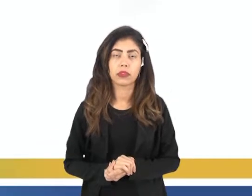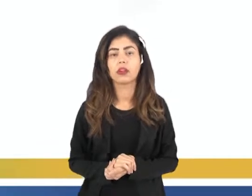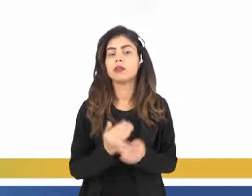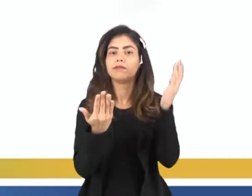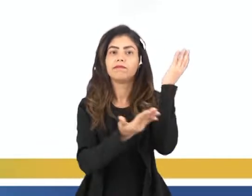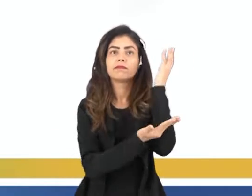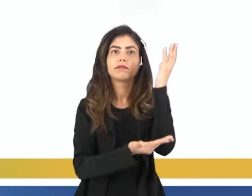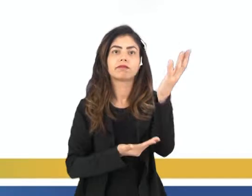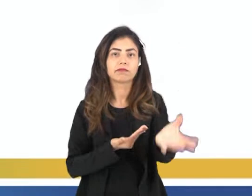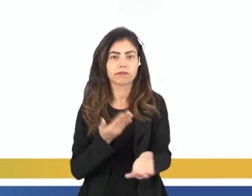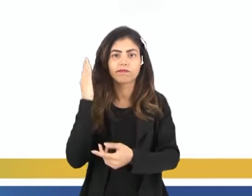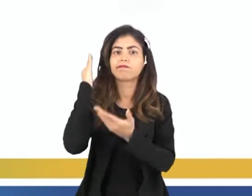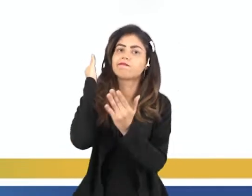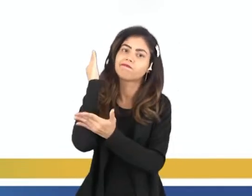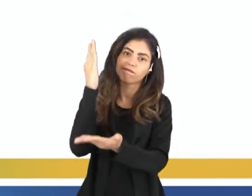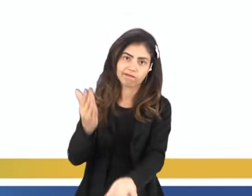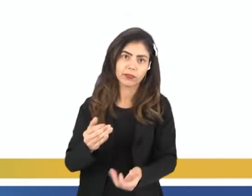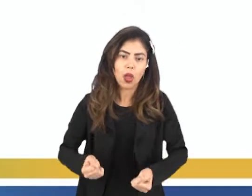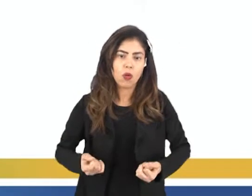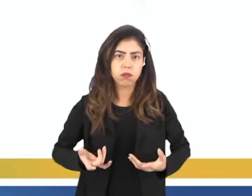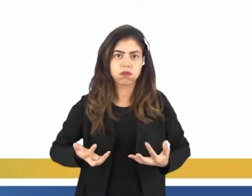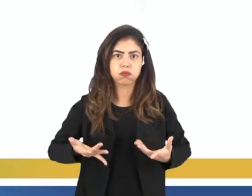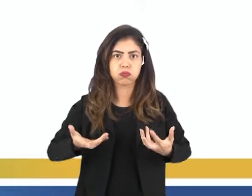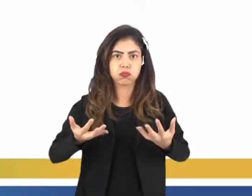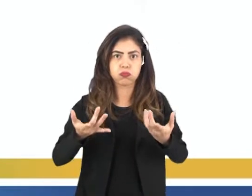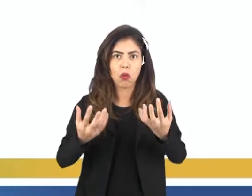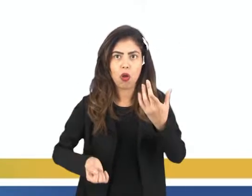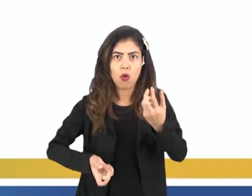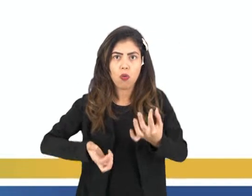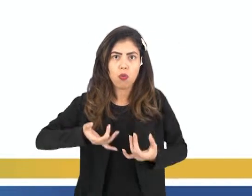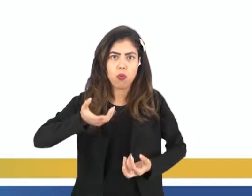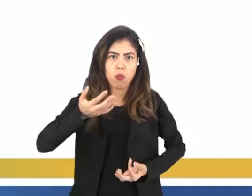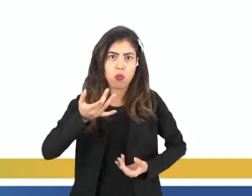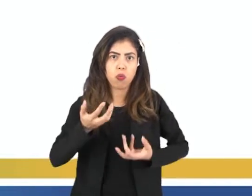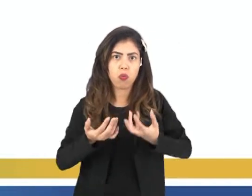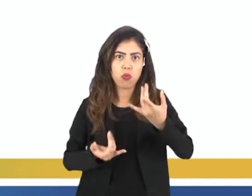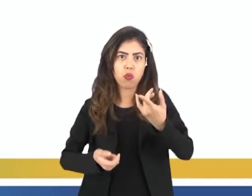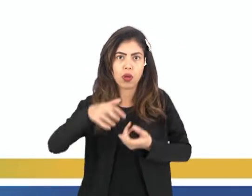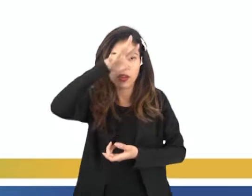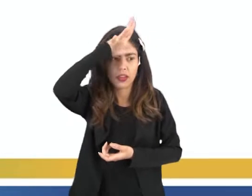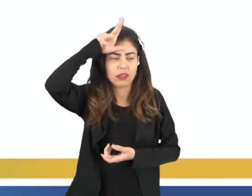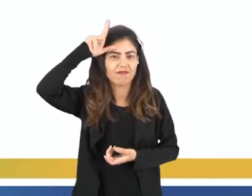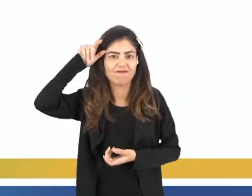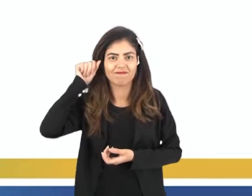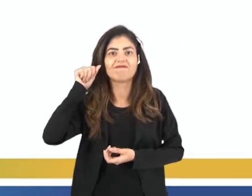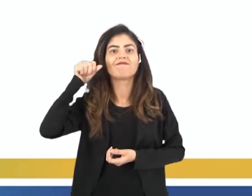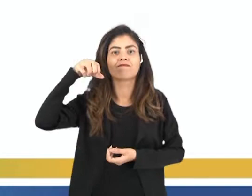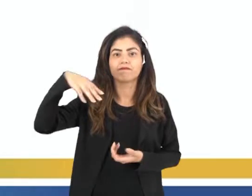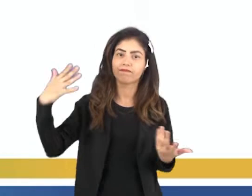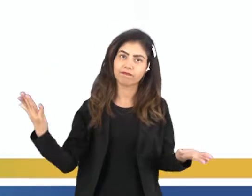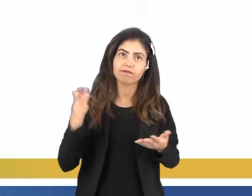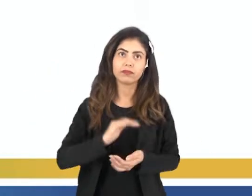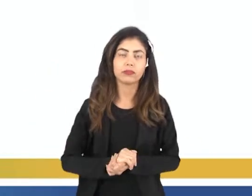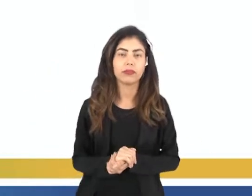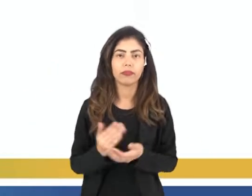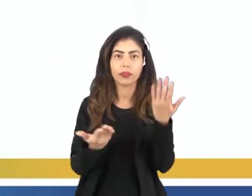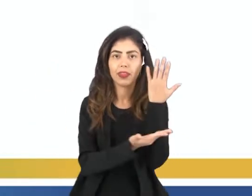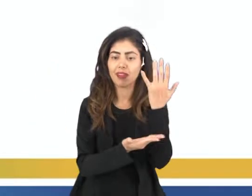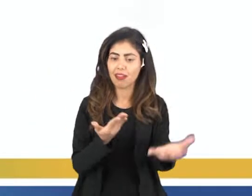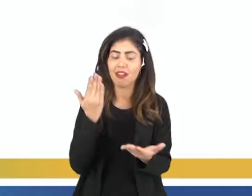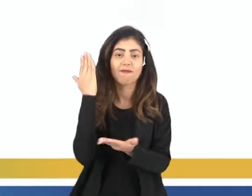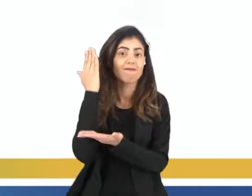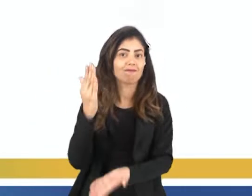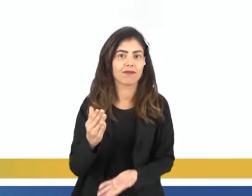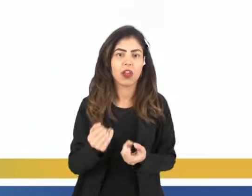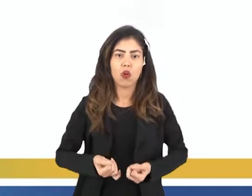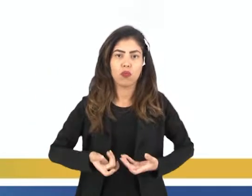o desmatamento e as queimadas no bioma amazônico. Então, o desmatamento, as